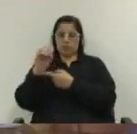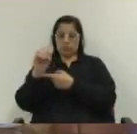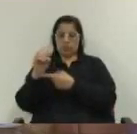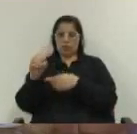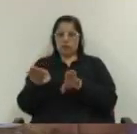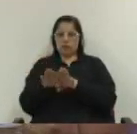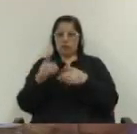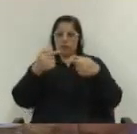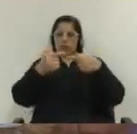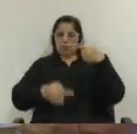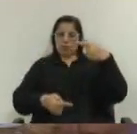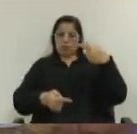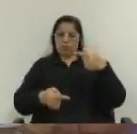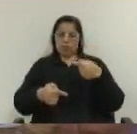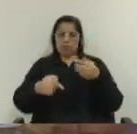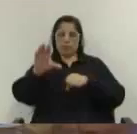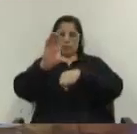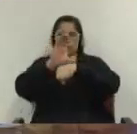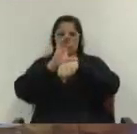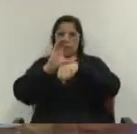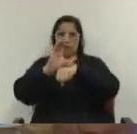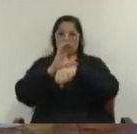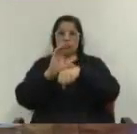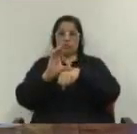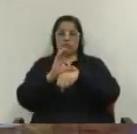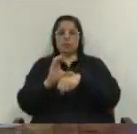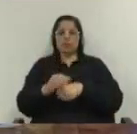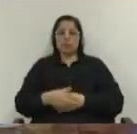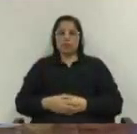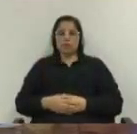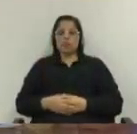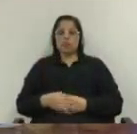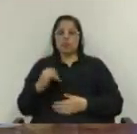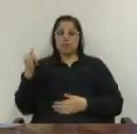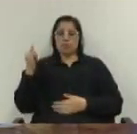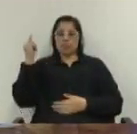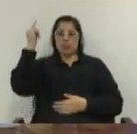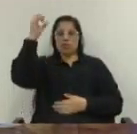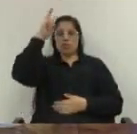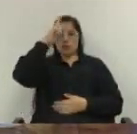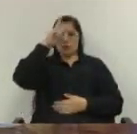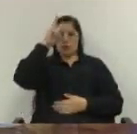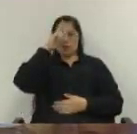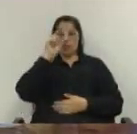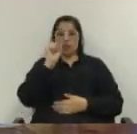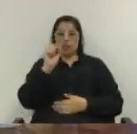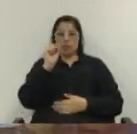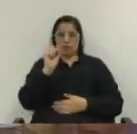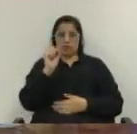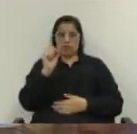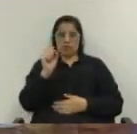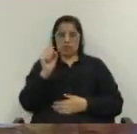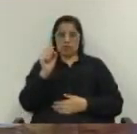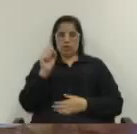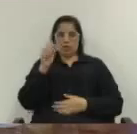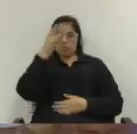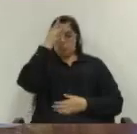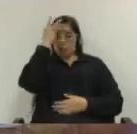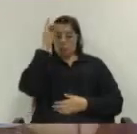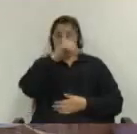que, dentro desse contexto, é importante frisar que, a despeito dos possíveis ocupantes